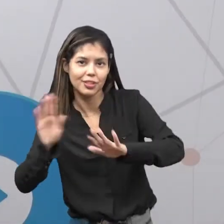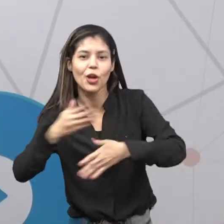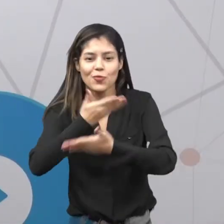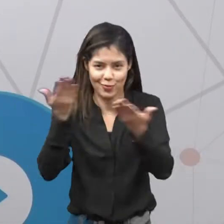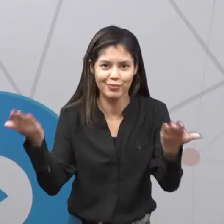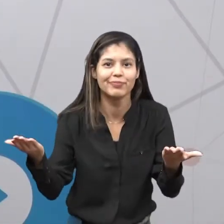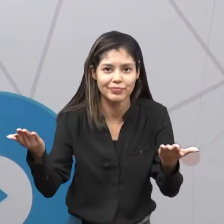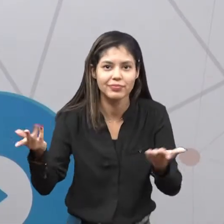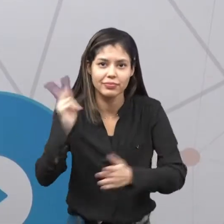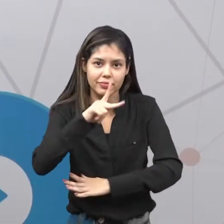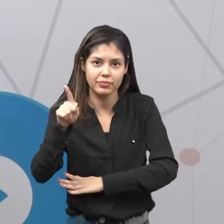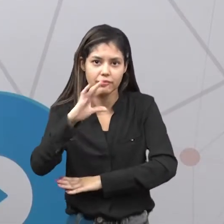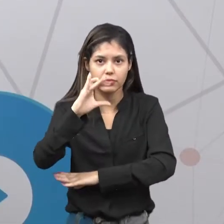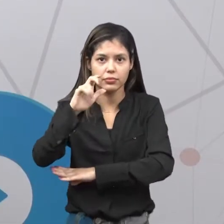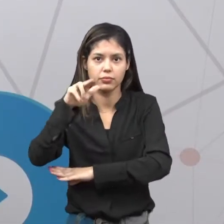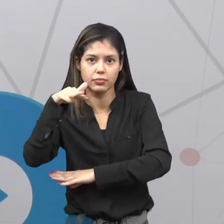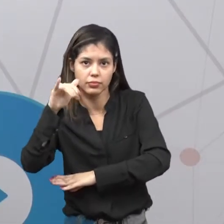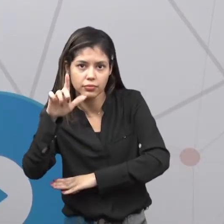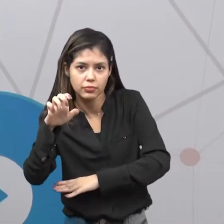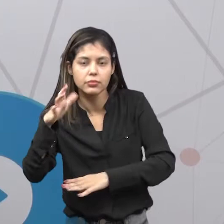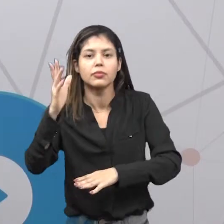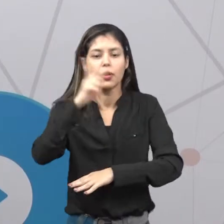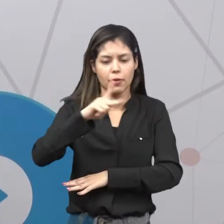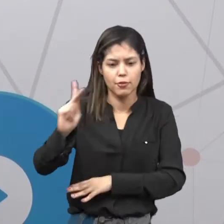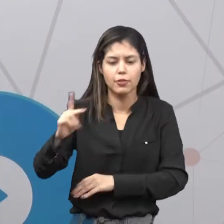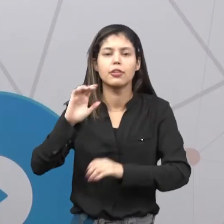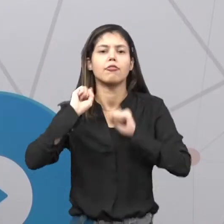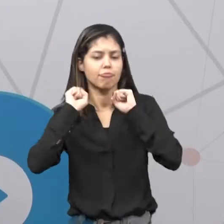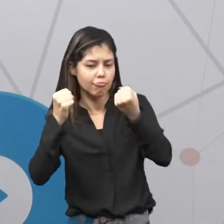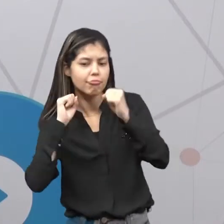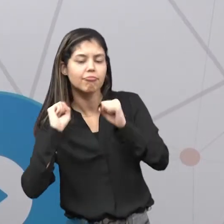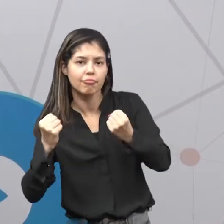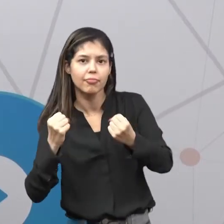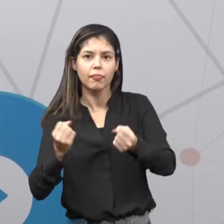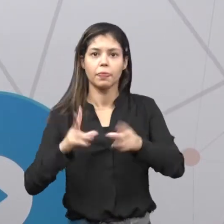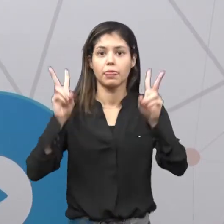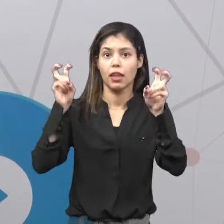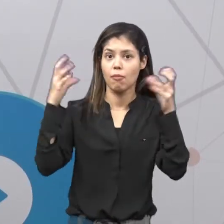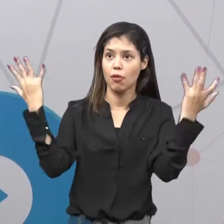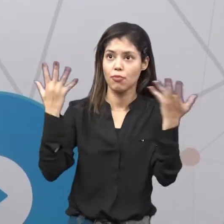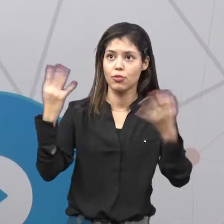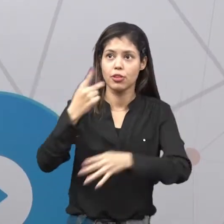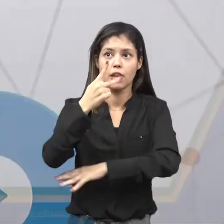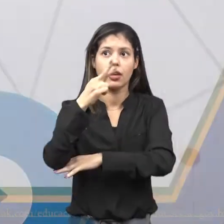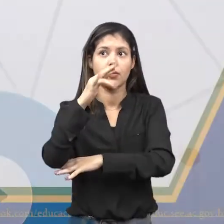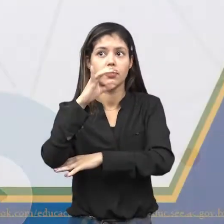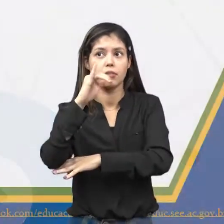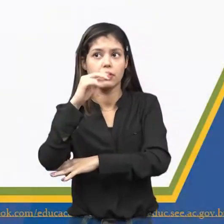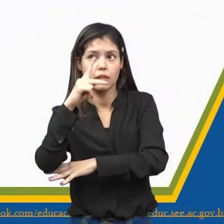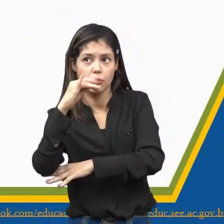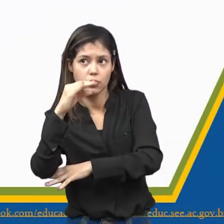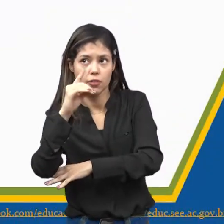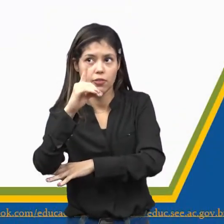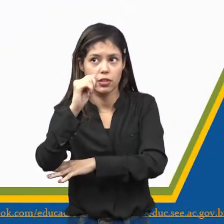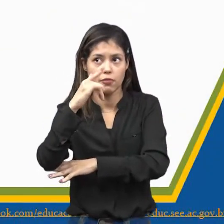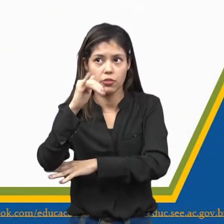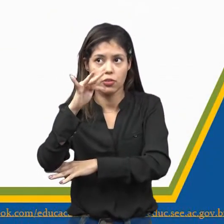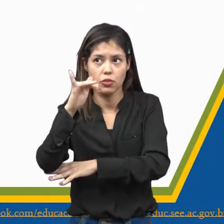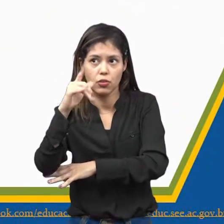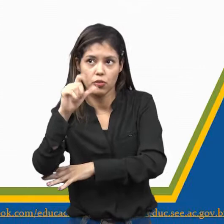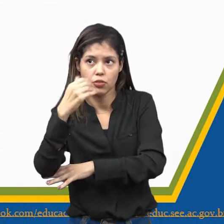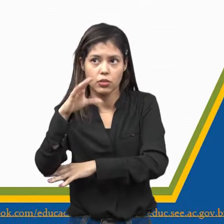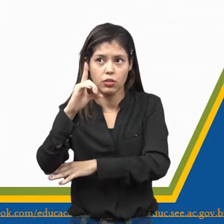Olá, pessoal. Eu sou a professora Camille, sou professora de Educação Física e o tema da nossa aula de hoje são os princípios da fisiologia